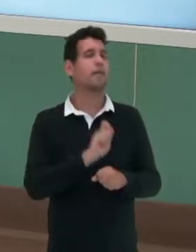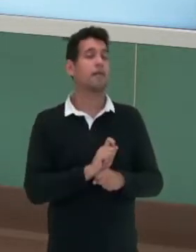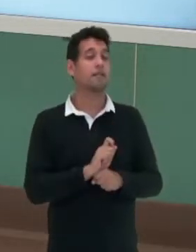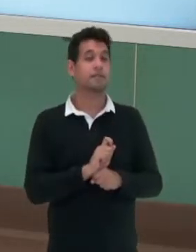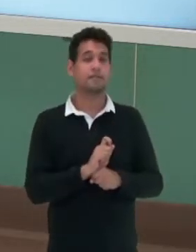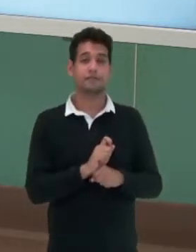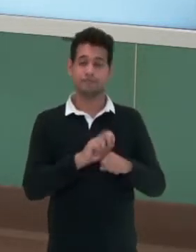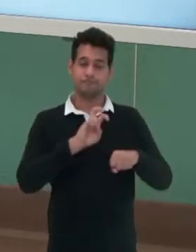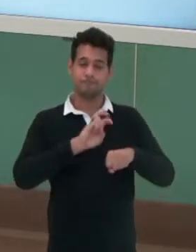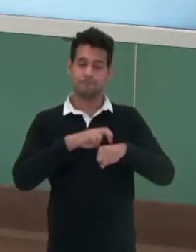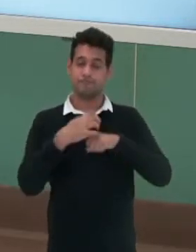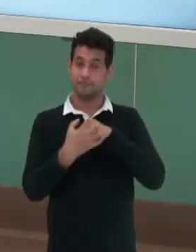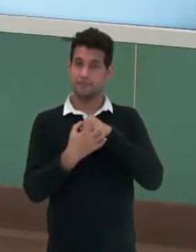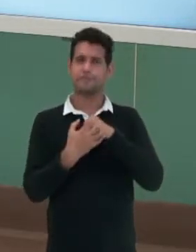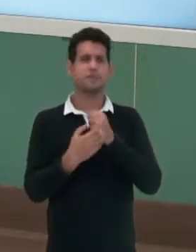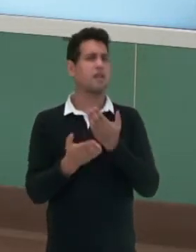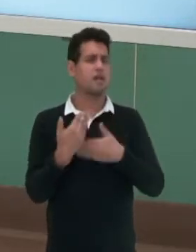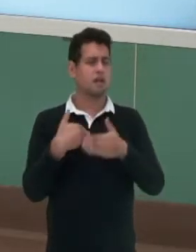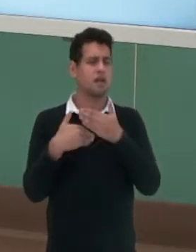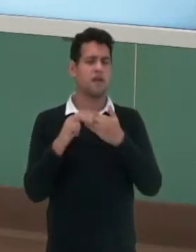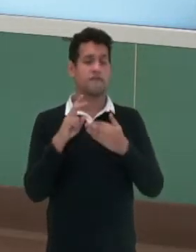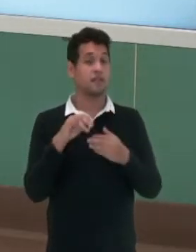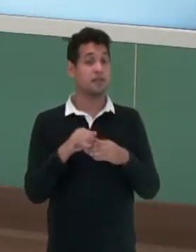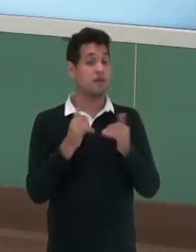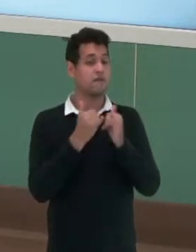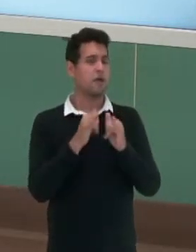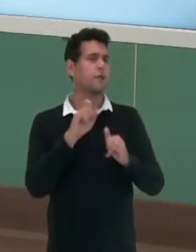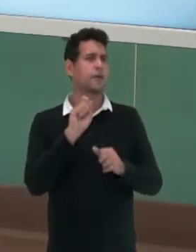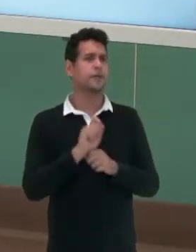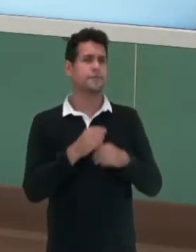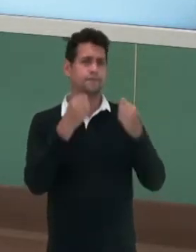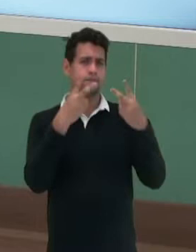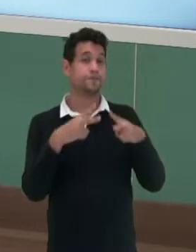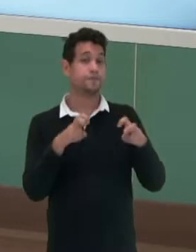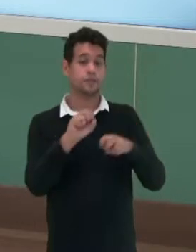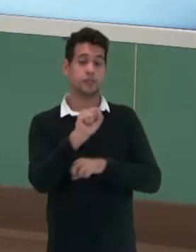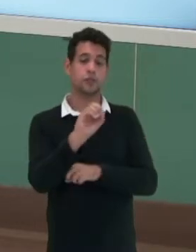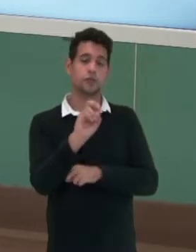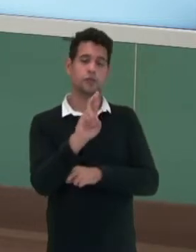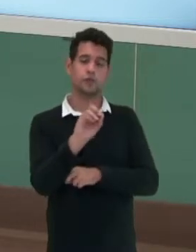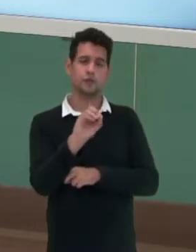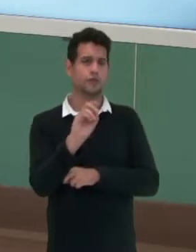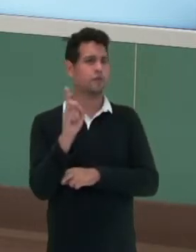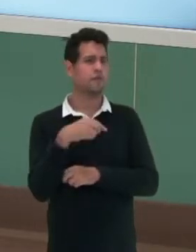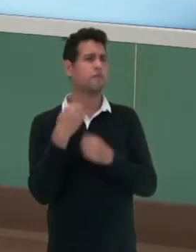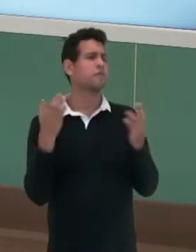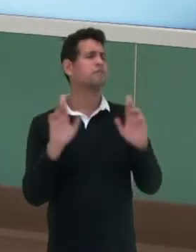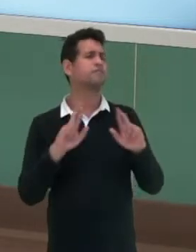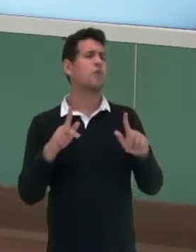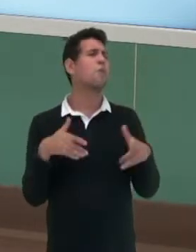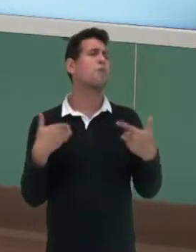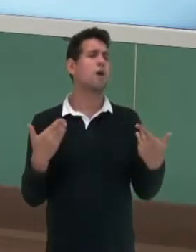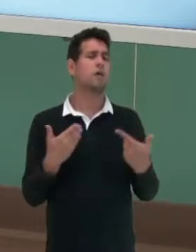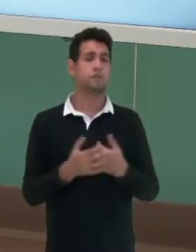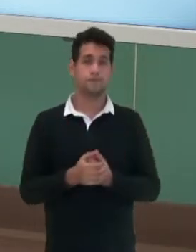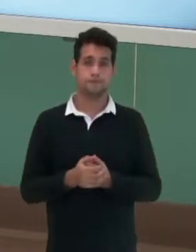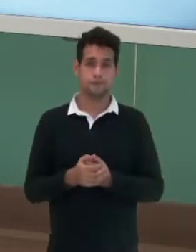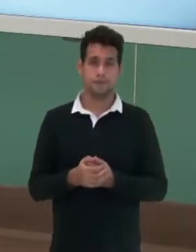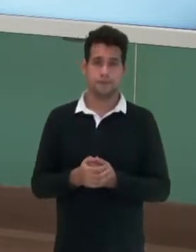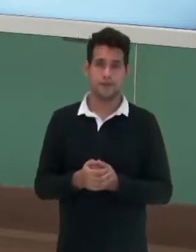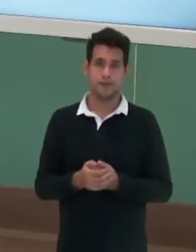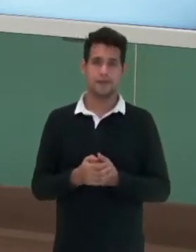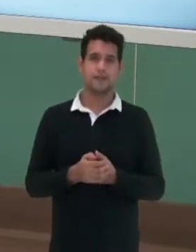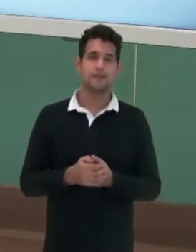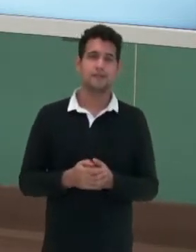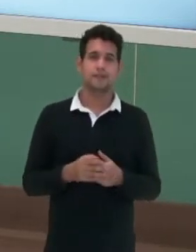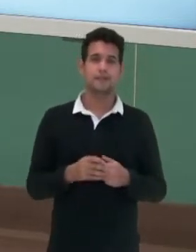curiosidade eu falei sobre vacina. Agora, na notícia, estou falando sobre o soro. Nós vamos ver a diferença desses dois. Então, o que